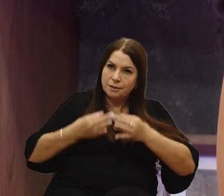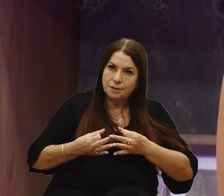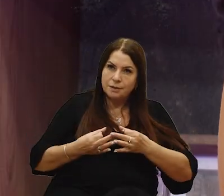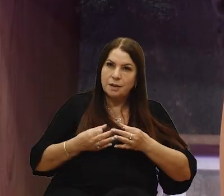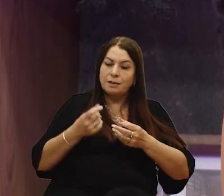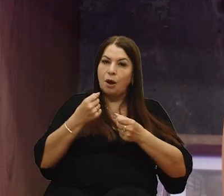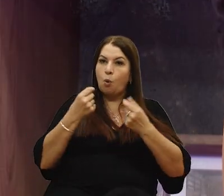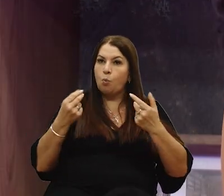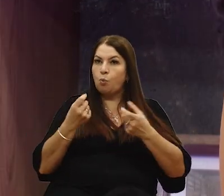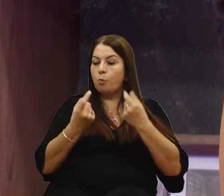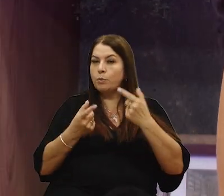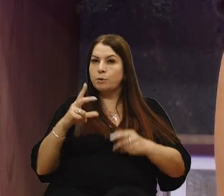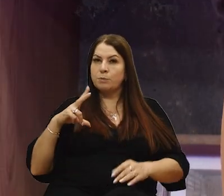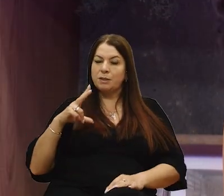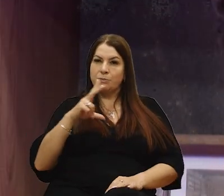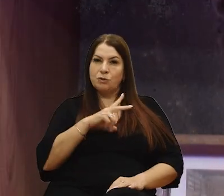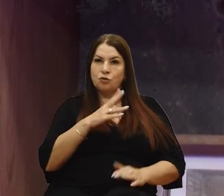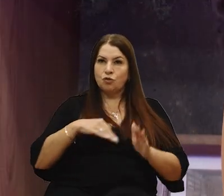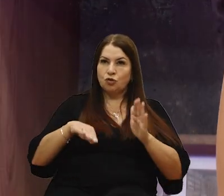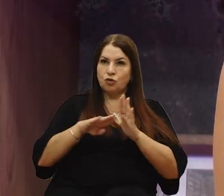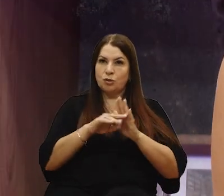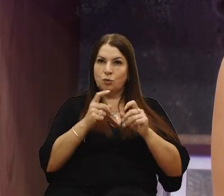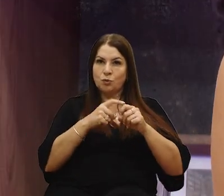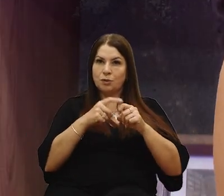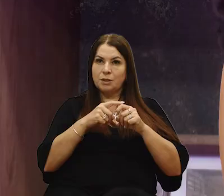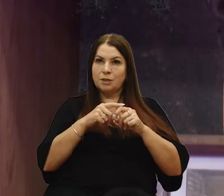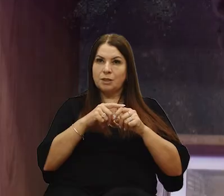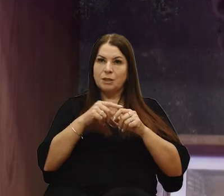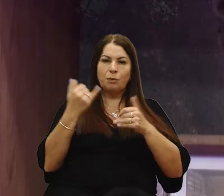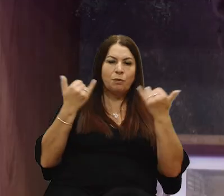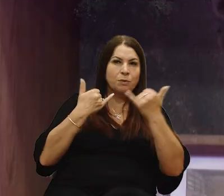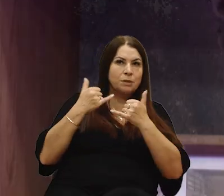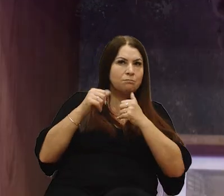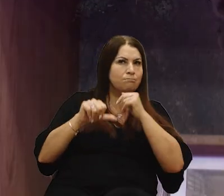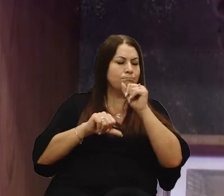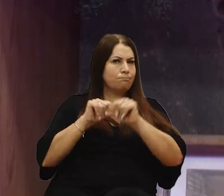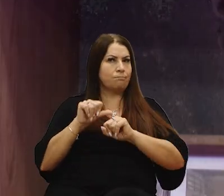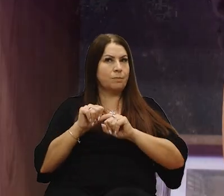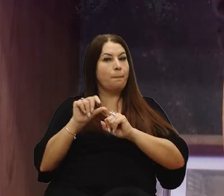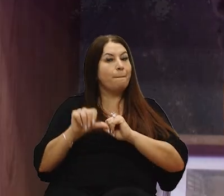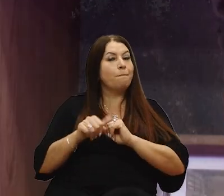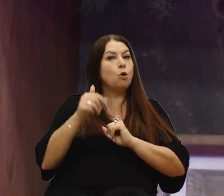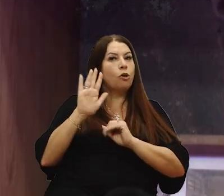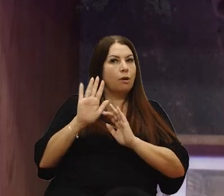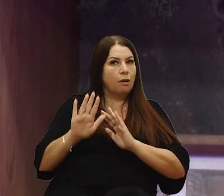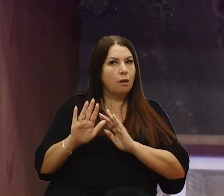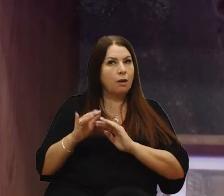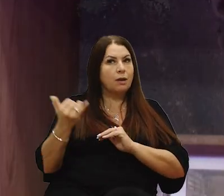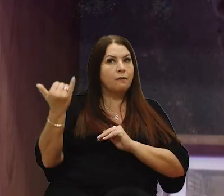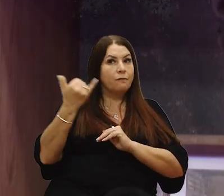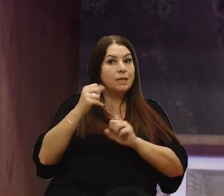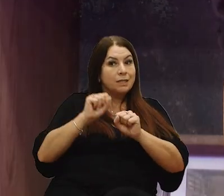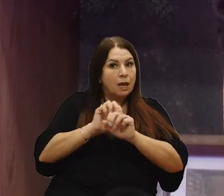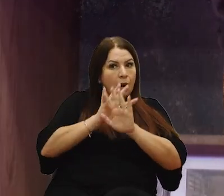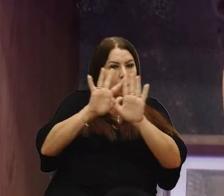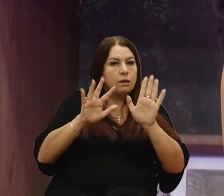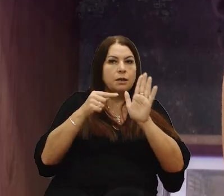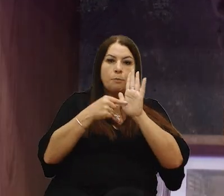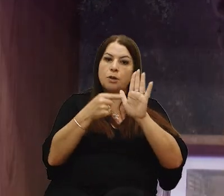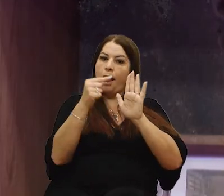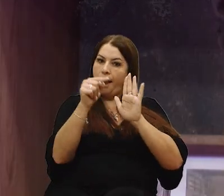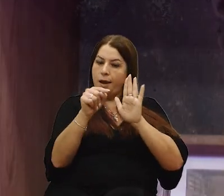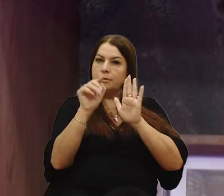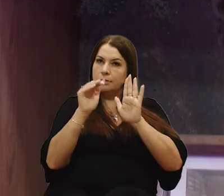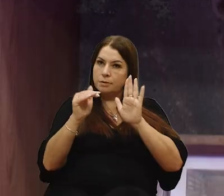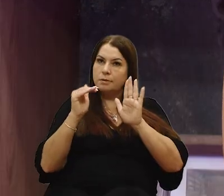qualidade, informação correta. Eu tenho algumas pacientes que chegam em consultório com algumas informações ainda trocadas que a gente precisa melhorar, né, trazer